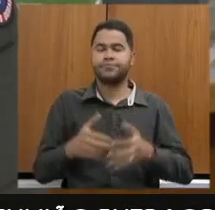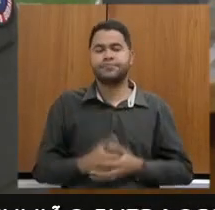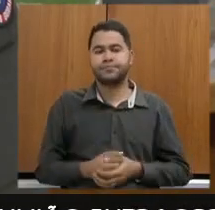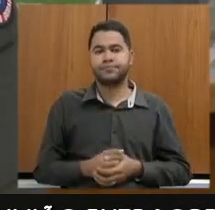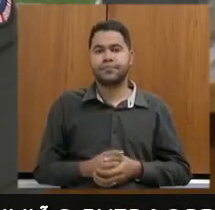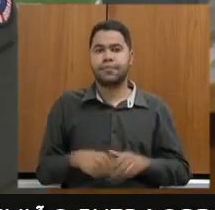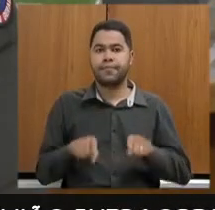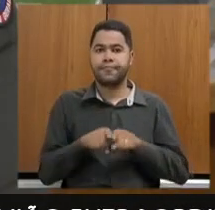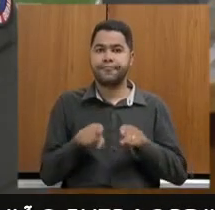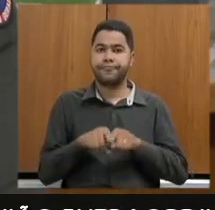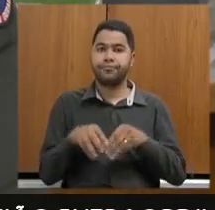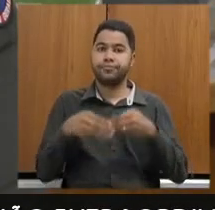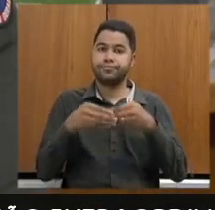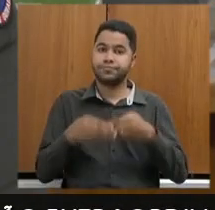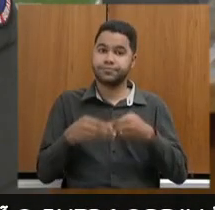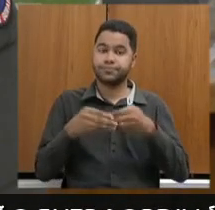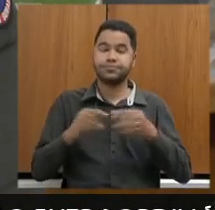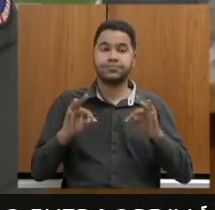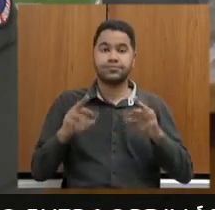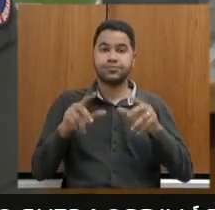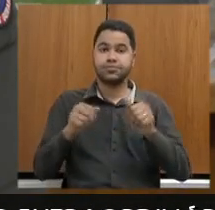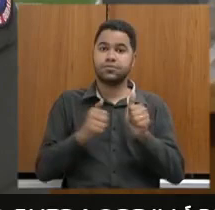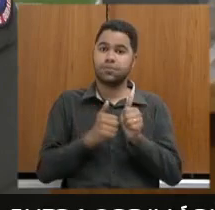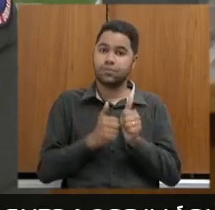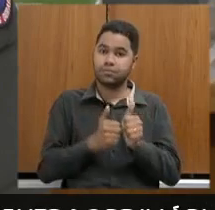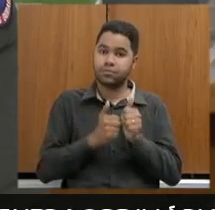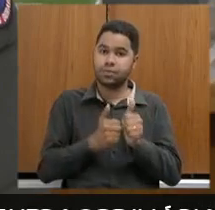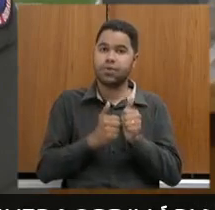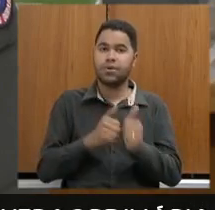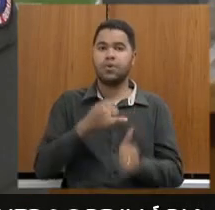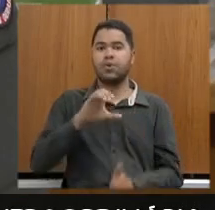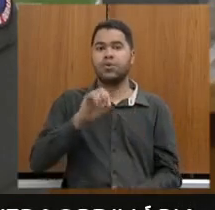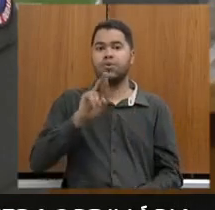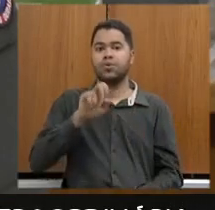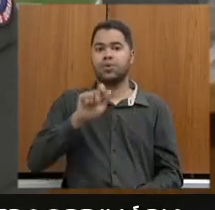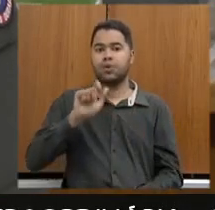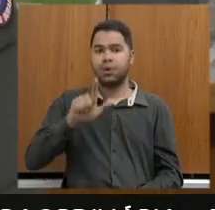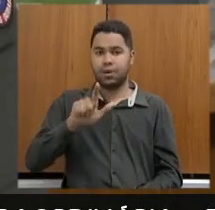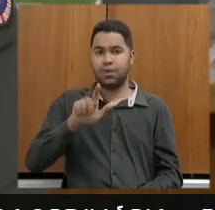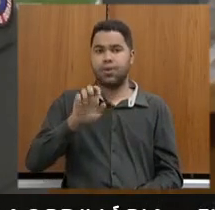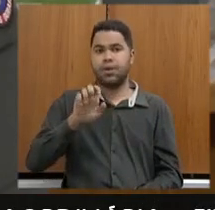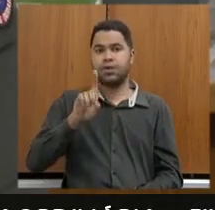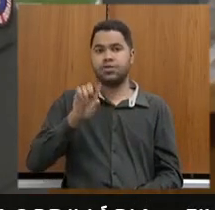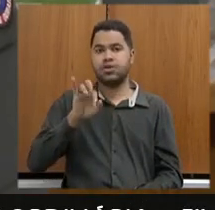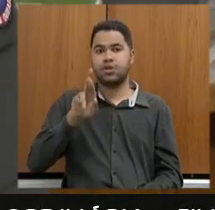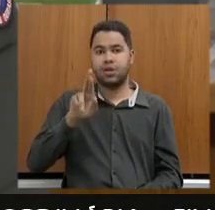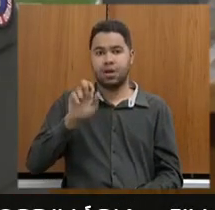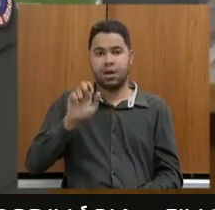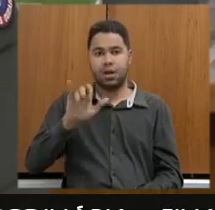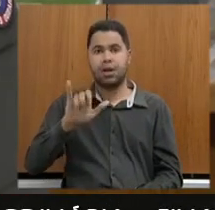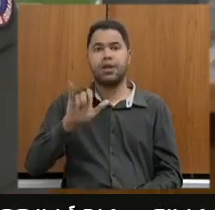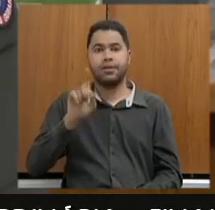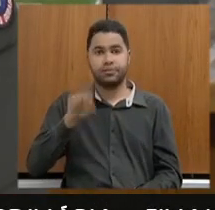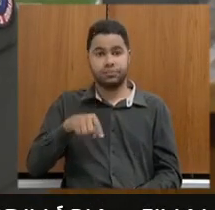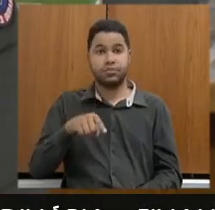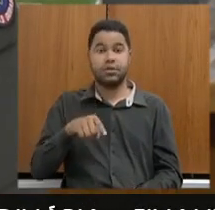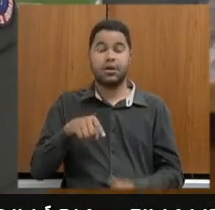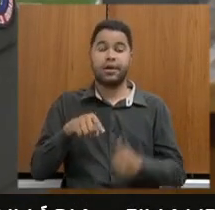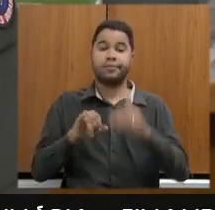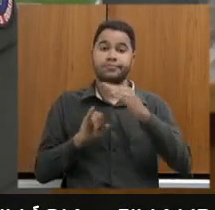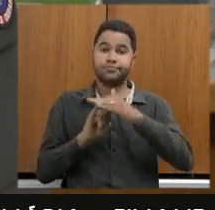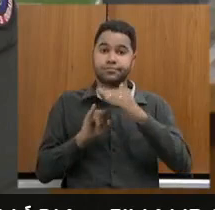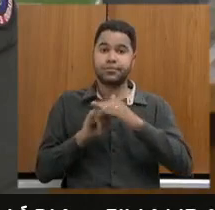que era que complementar de ante-mão todos que me acompanham o a Leviana que é o nosso diretor de assuntos institucionais